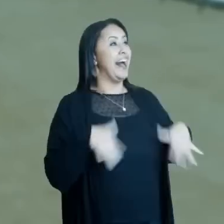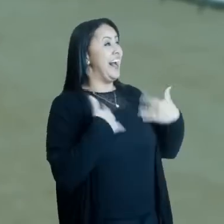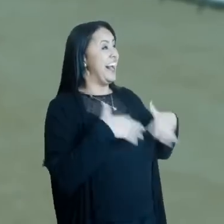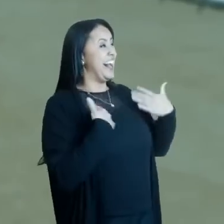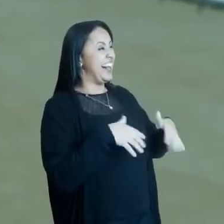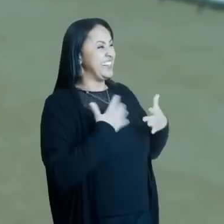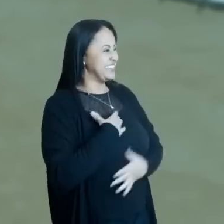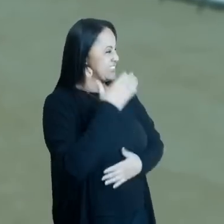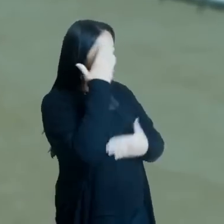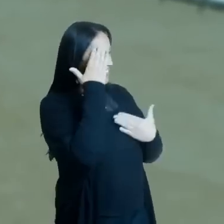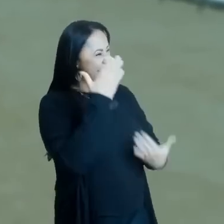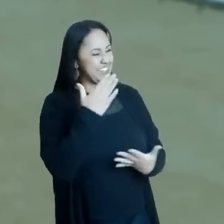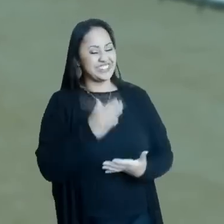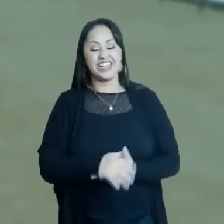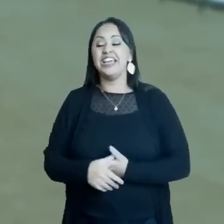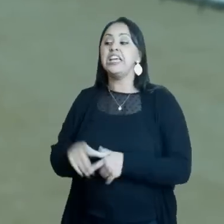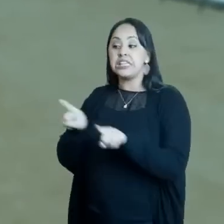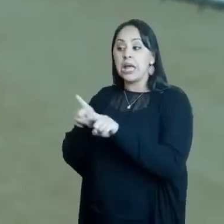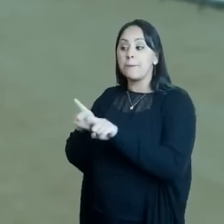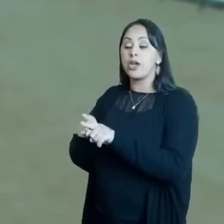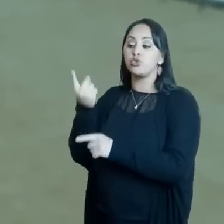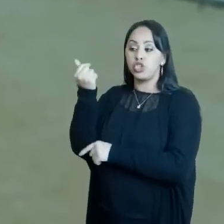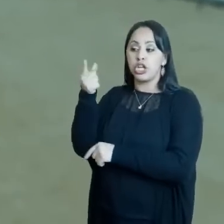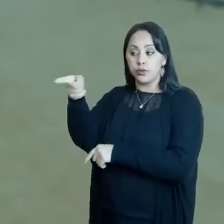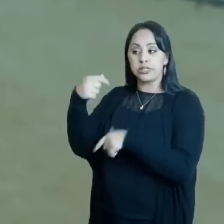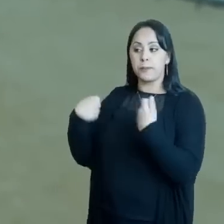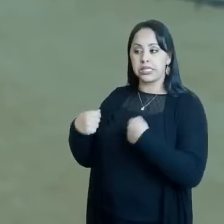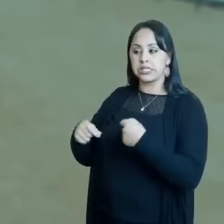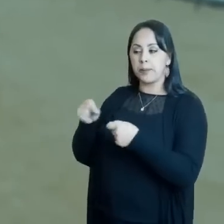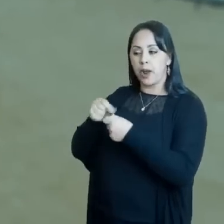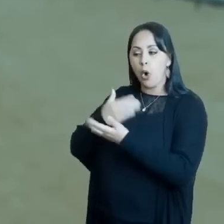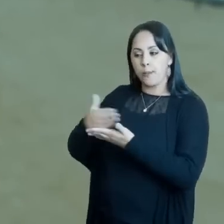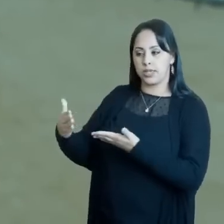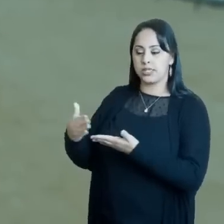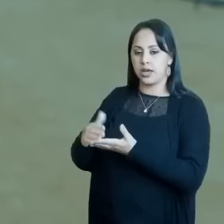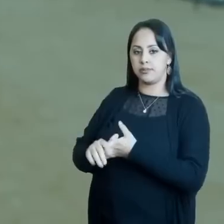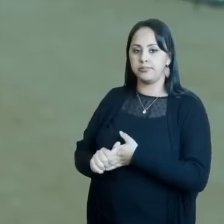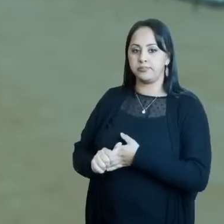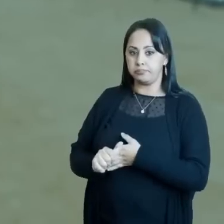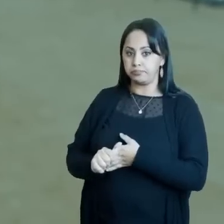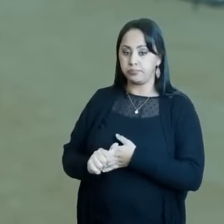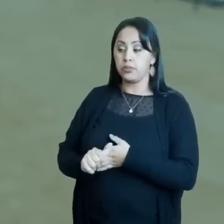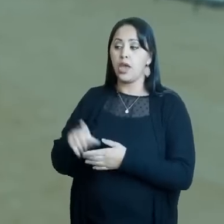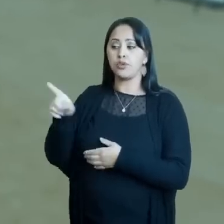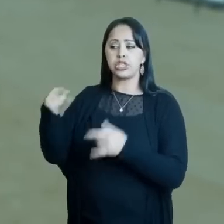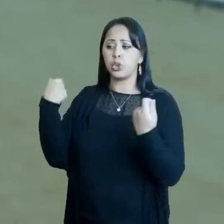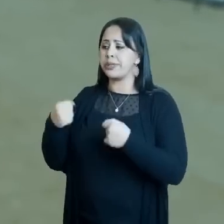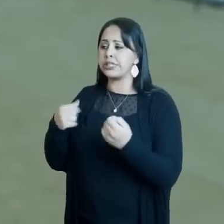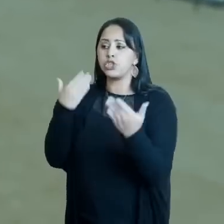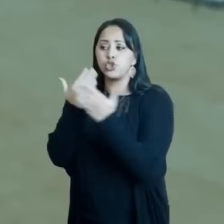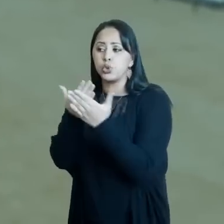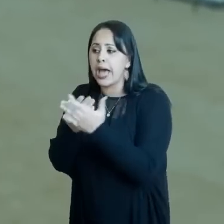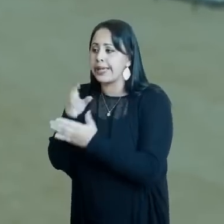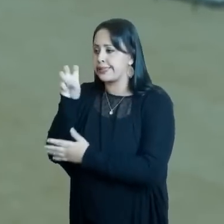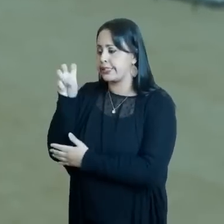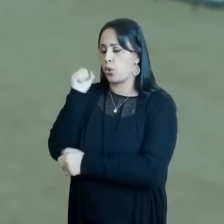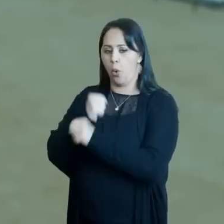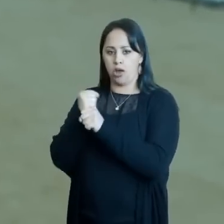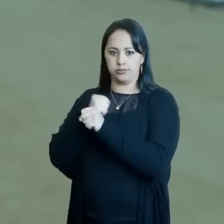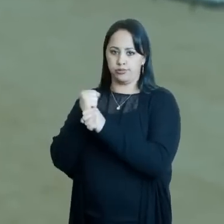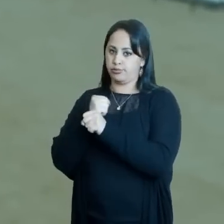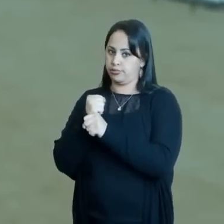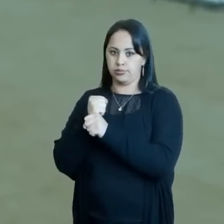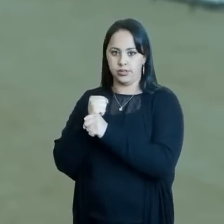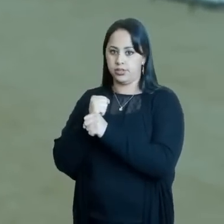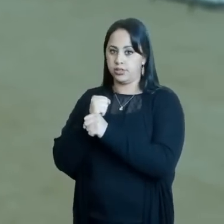recurso necessário para você rodar o tráfego lá. E com isso, eu vou dizer para você não vai ter que estudar 5 anos não, tá? Você não vai